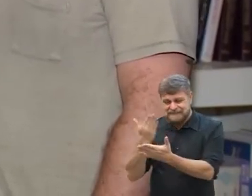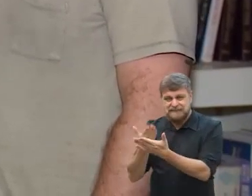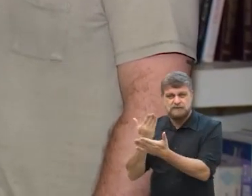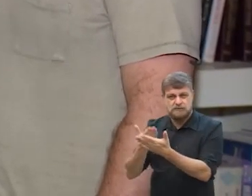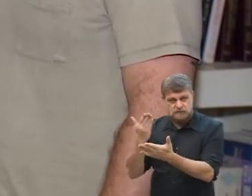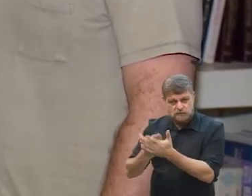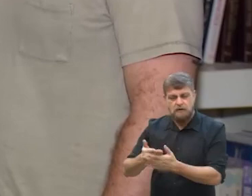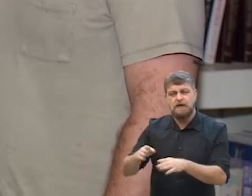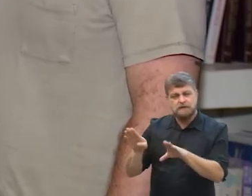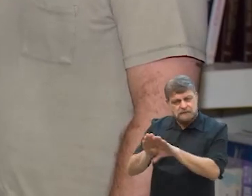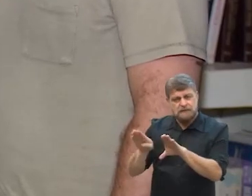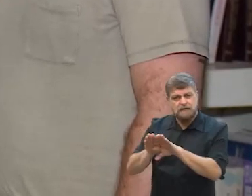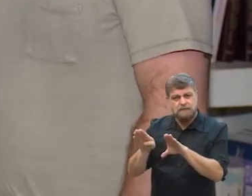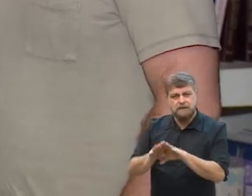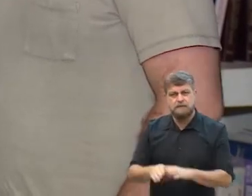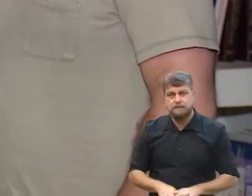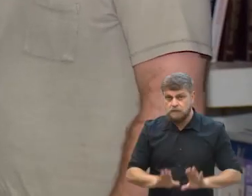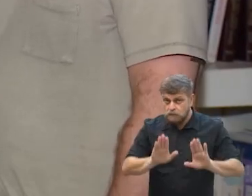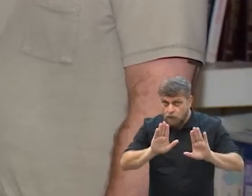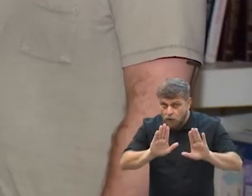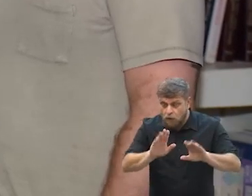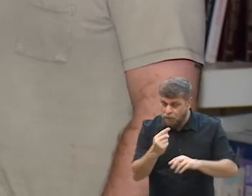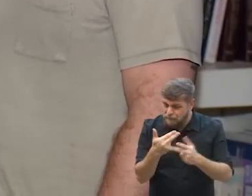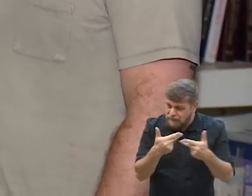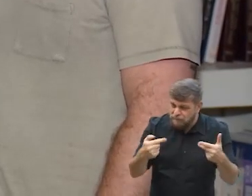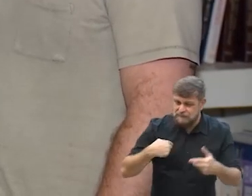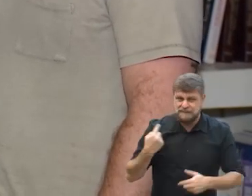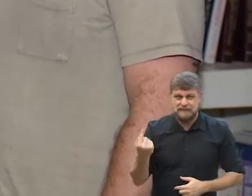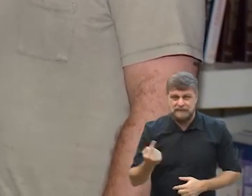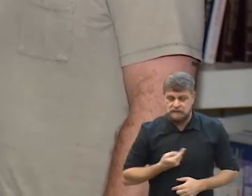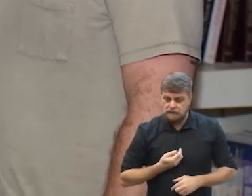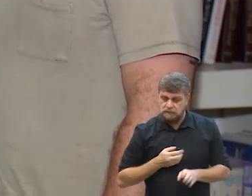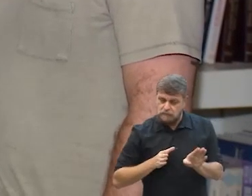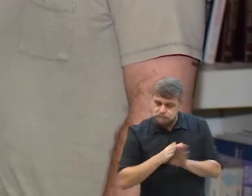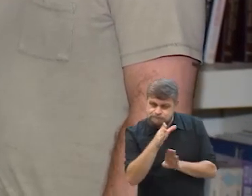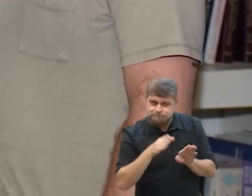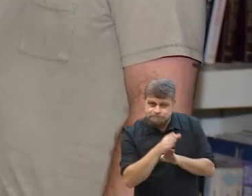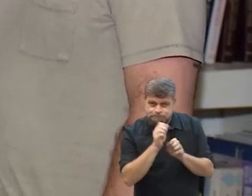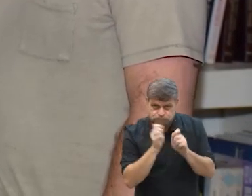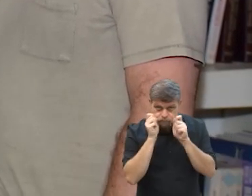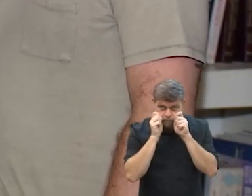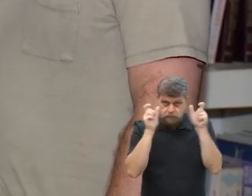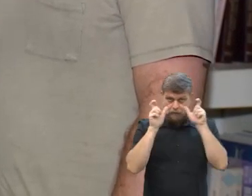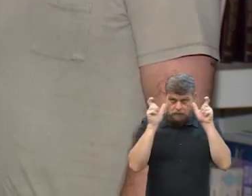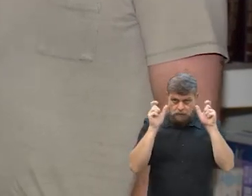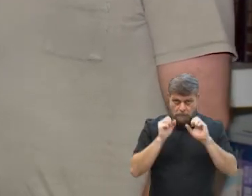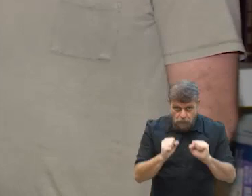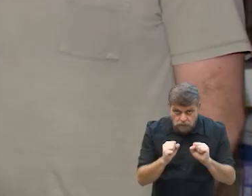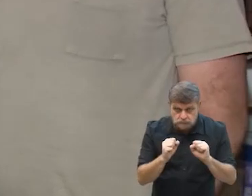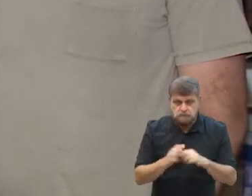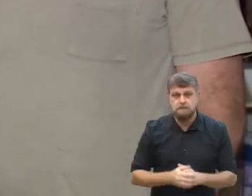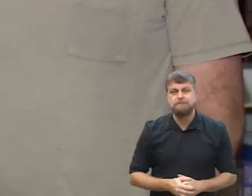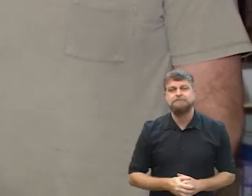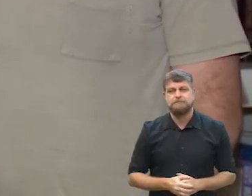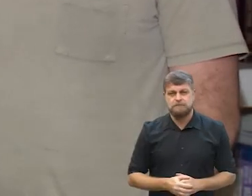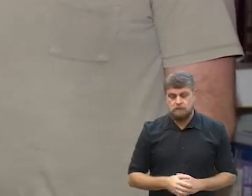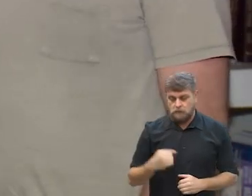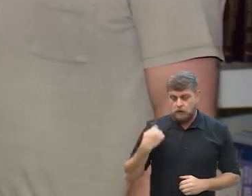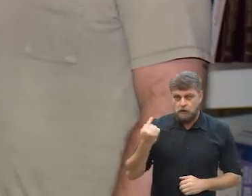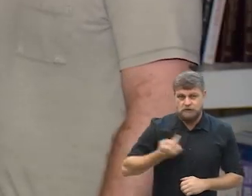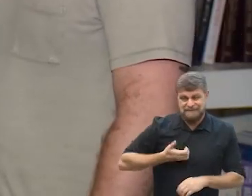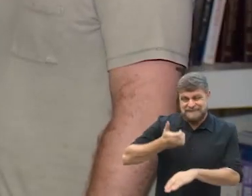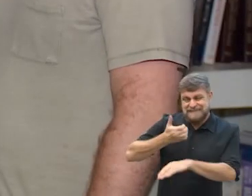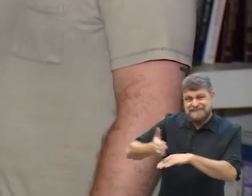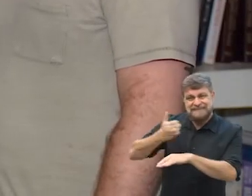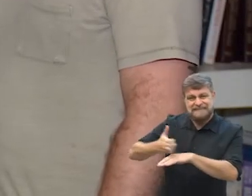Basquete, vôlei. Exato. Agora, uma coisa que nós fazíamos, que eu deixo aqui o alerta, se você me permitir, claro, é que nós fazíamos